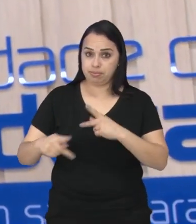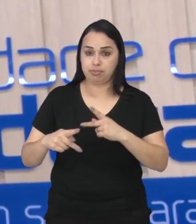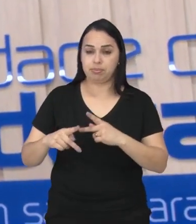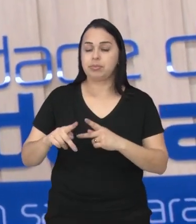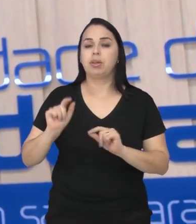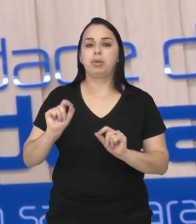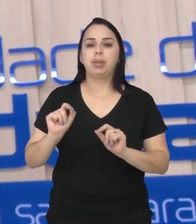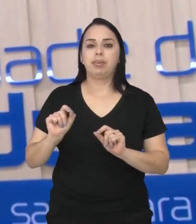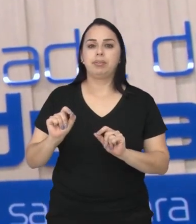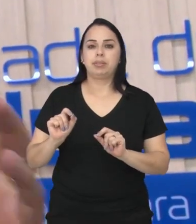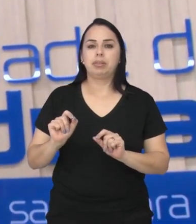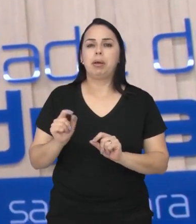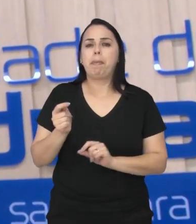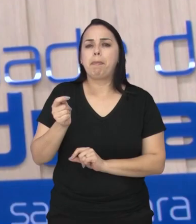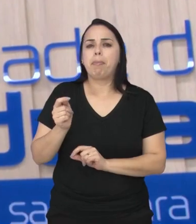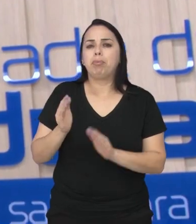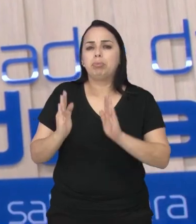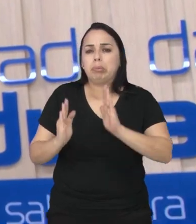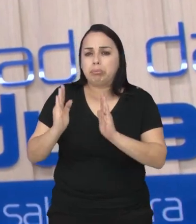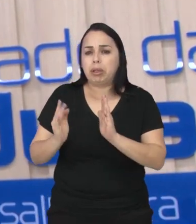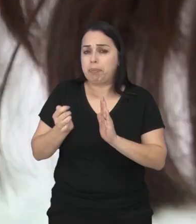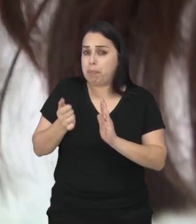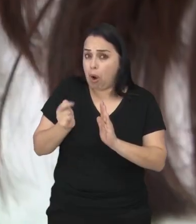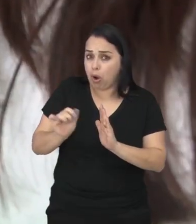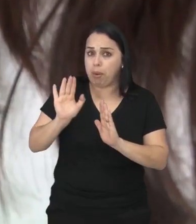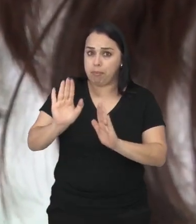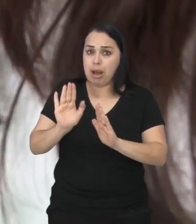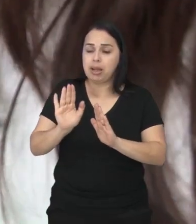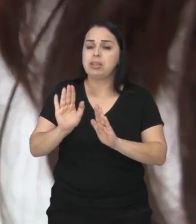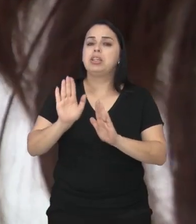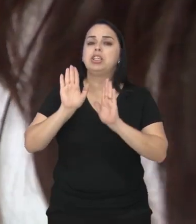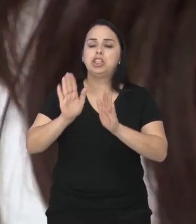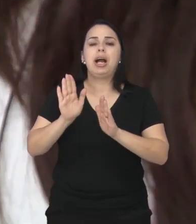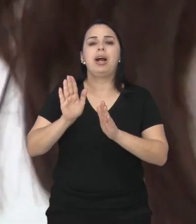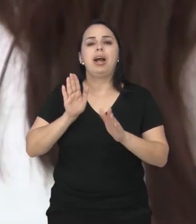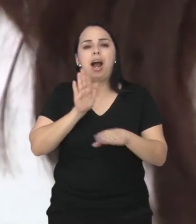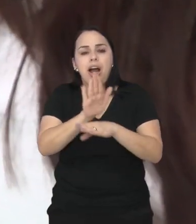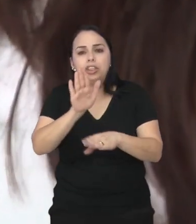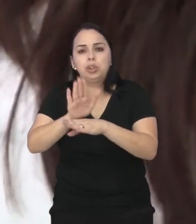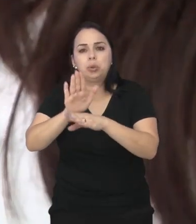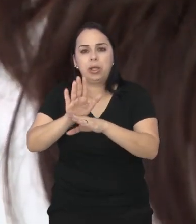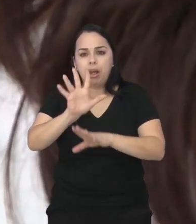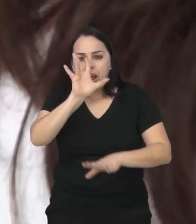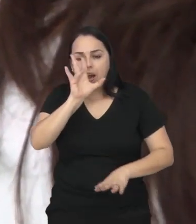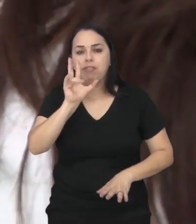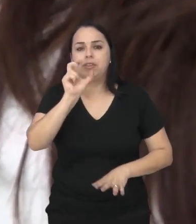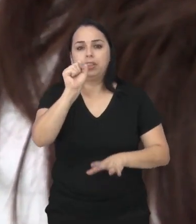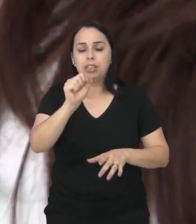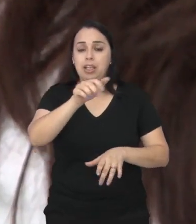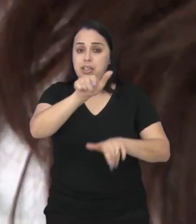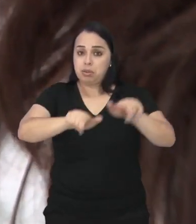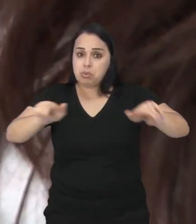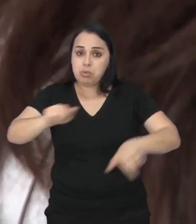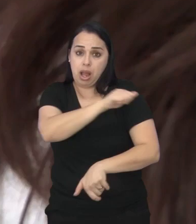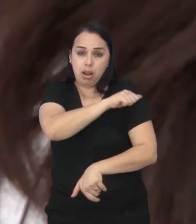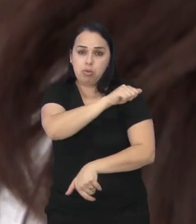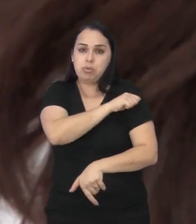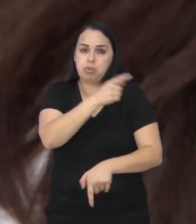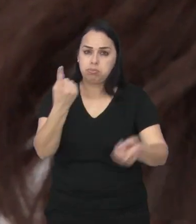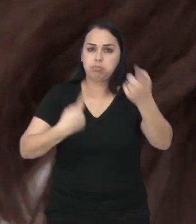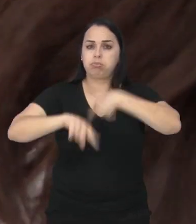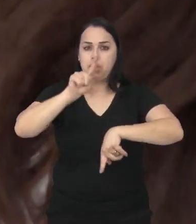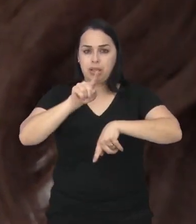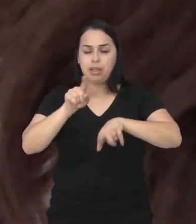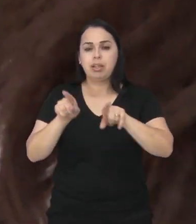José acredita que, mesmo pelo pouco tempo, a implementação desse serviço já está fortalecendo a aprendizagem dos alunos